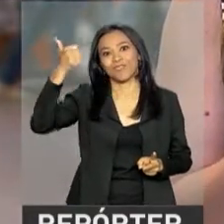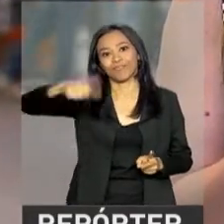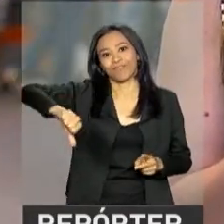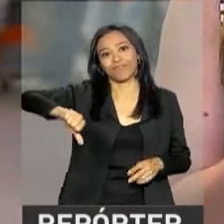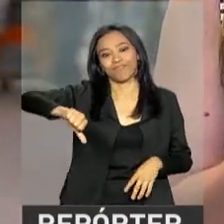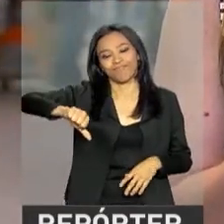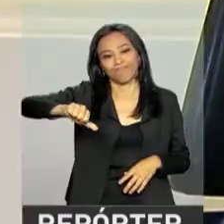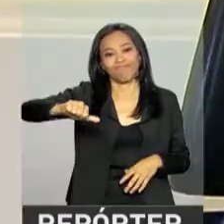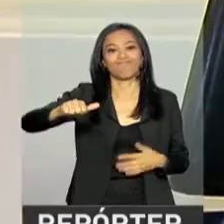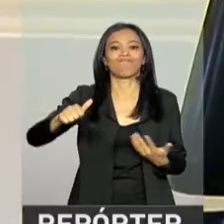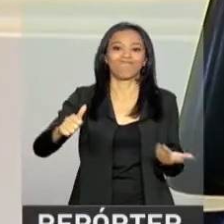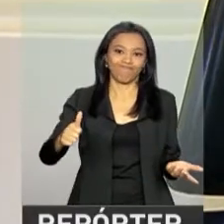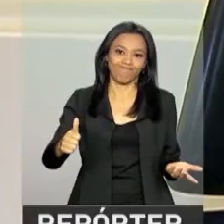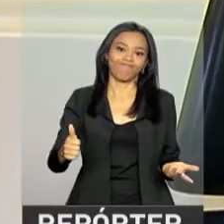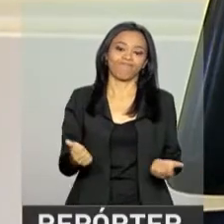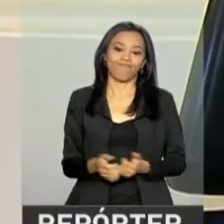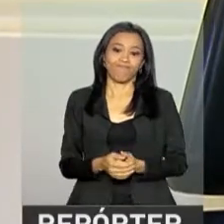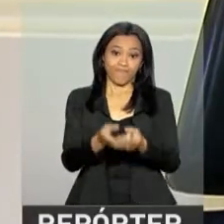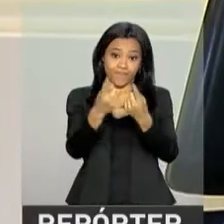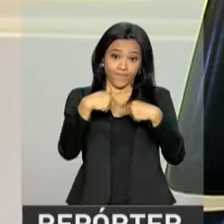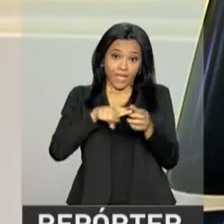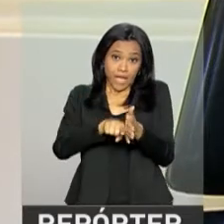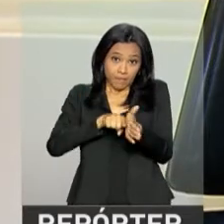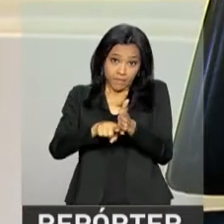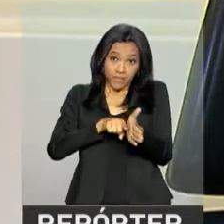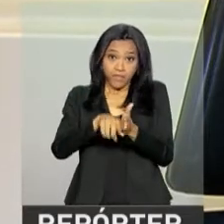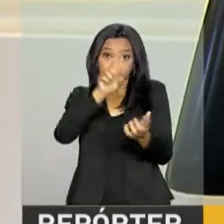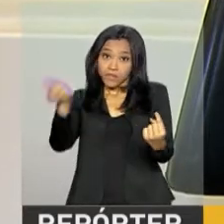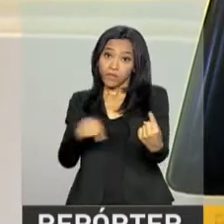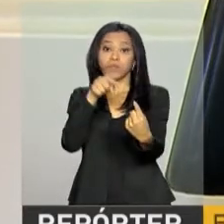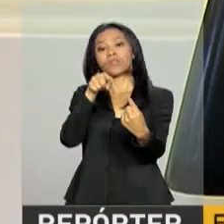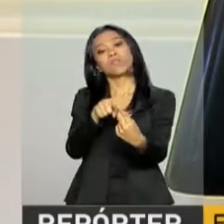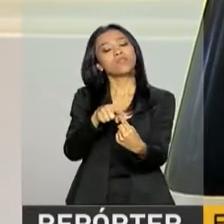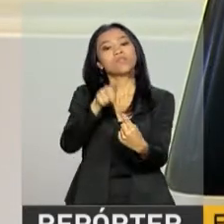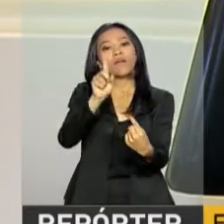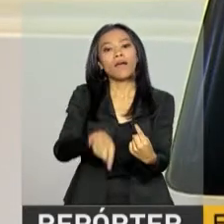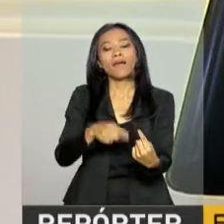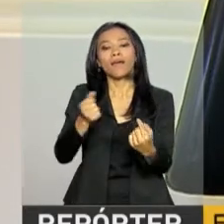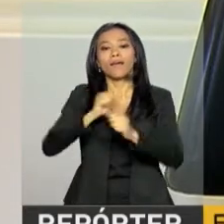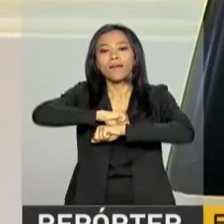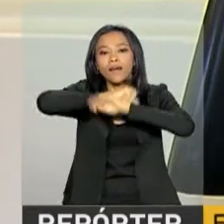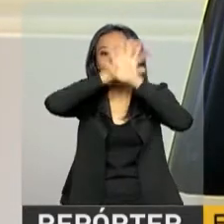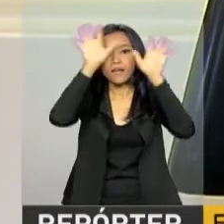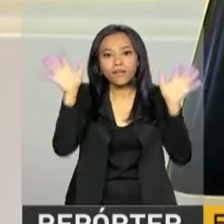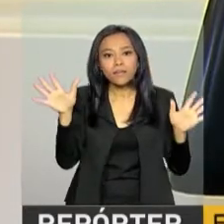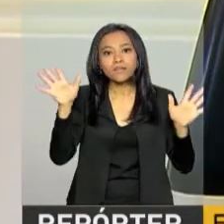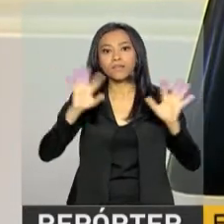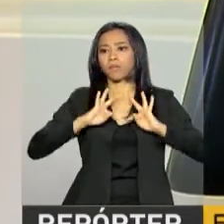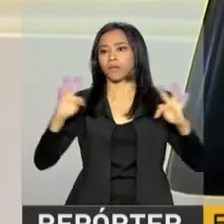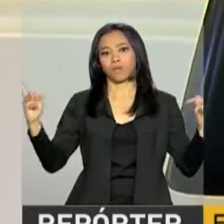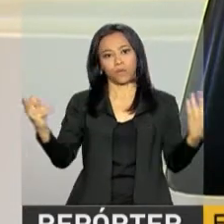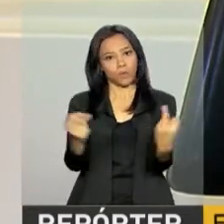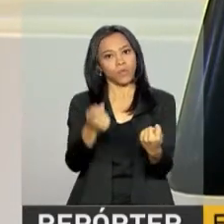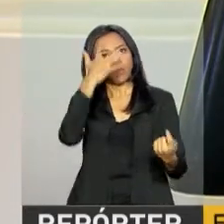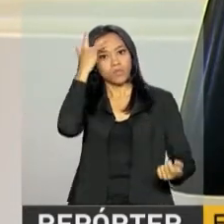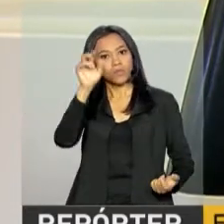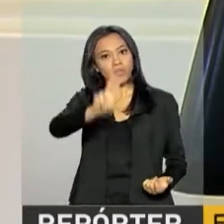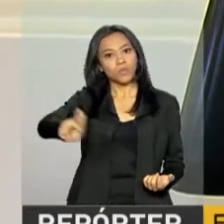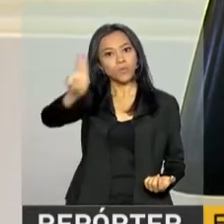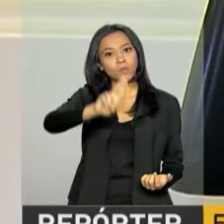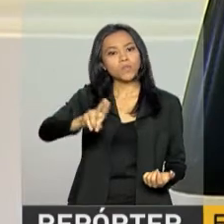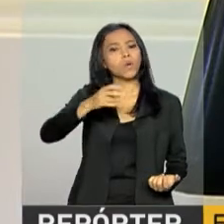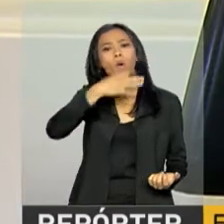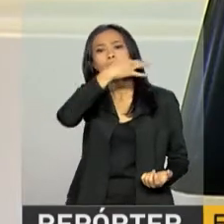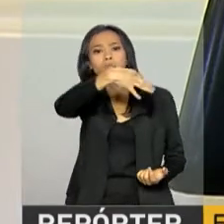baixas a pesquisa tem como principal objetivo trazer essa transparência nem falar todos qual é a avaliação do